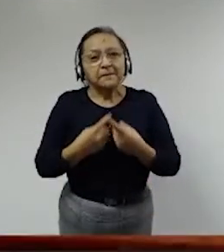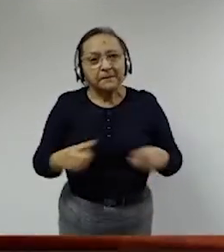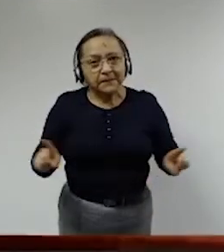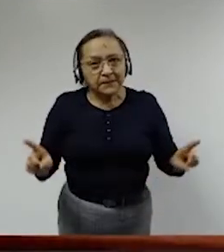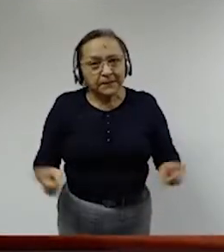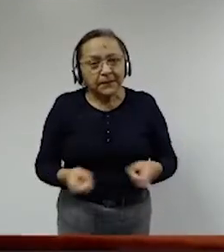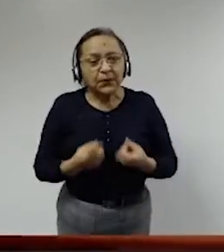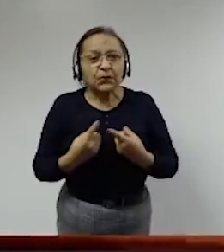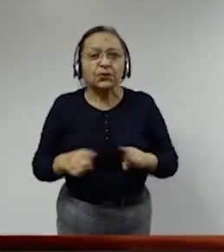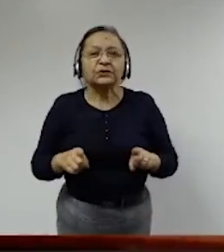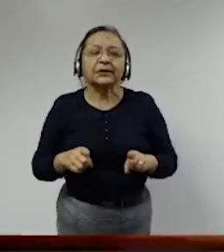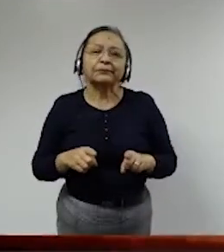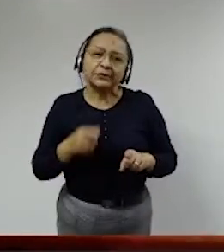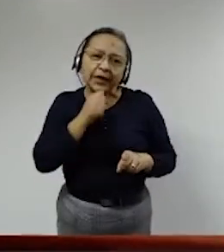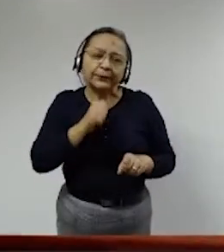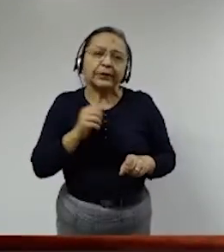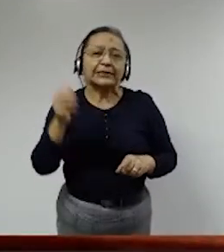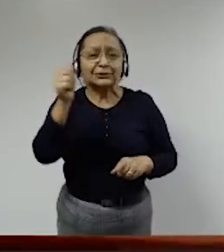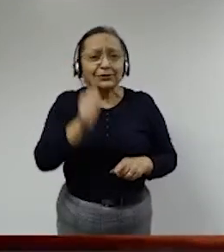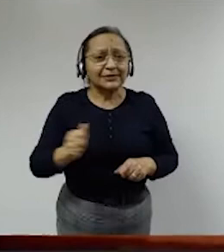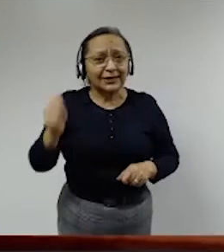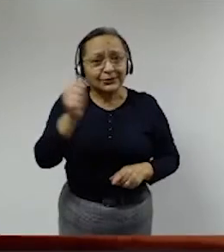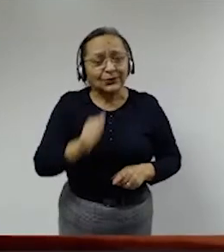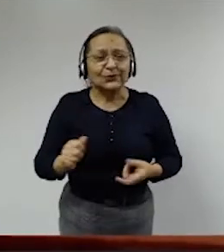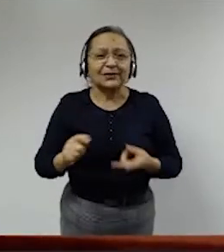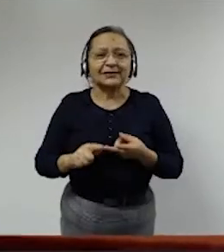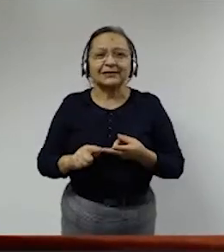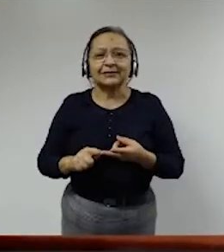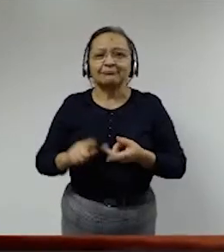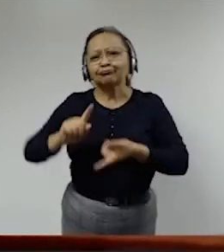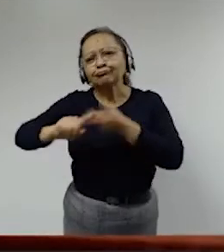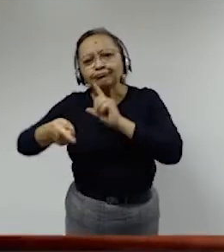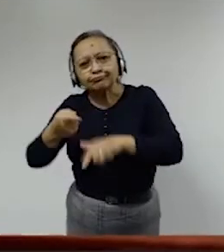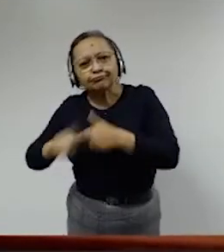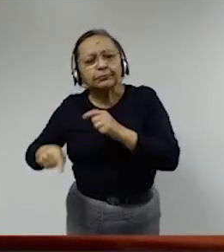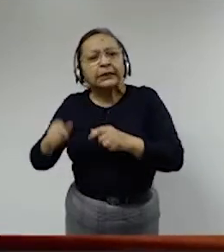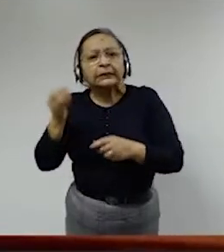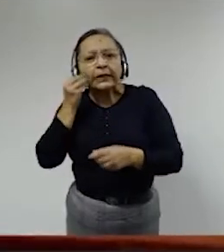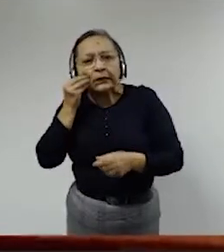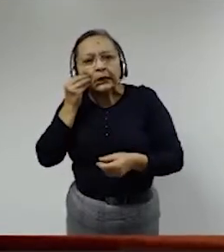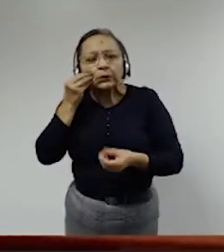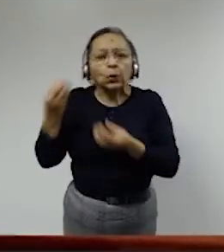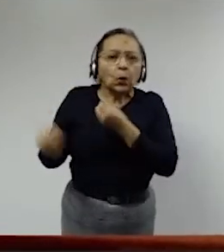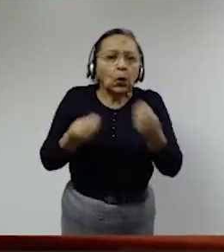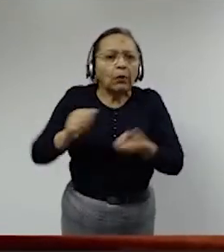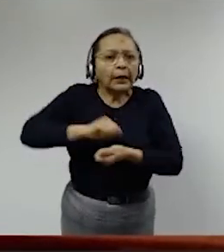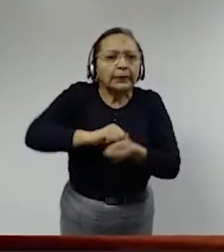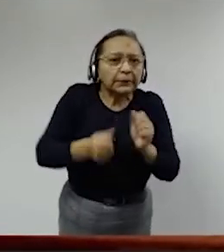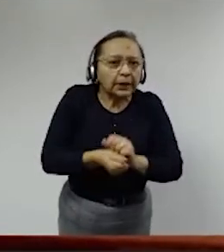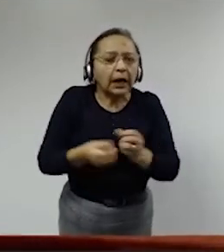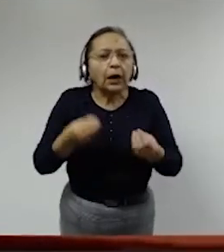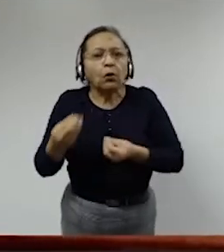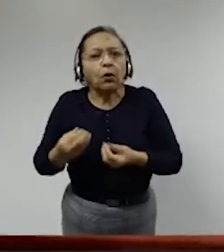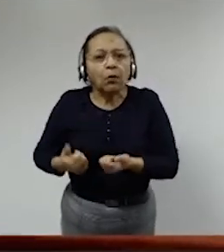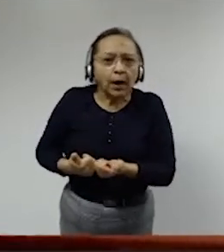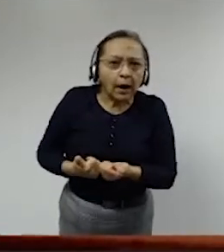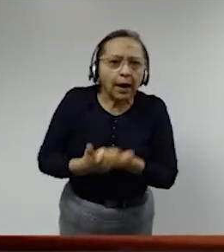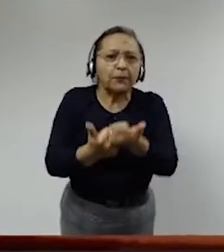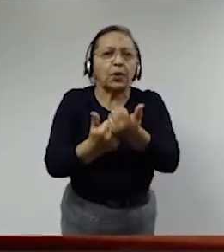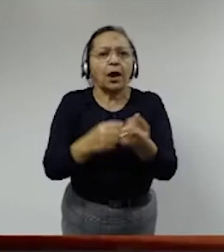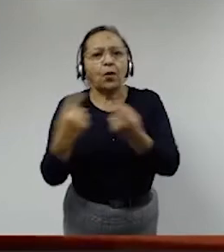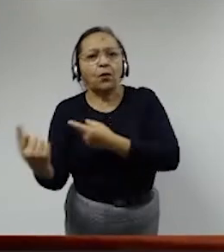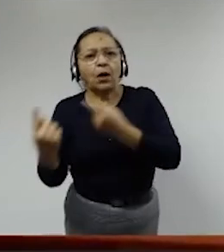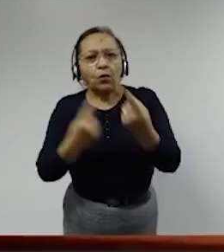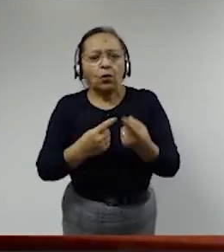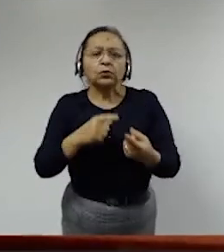por parte das associações de gestão de direitos, concedeu, né, um benefício próprio, enfim, ou seja, houve